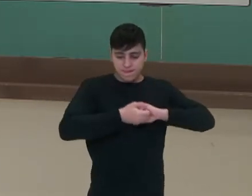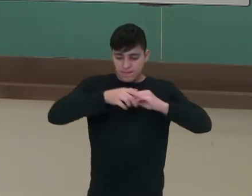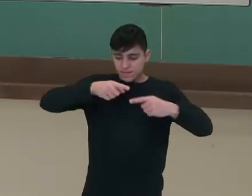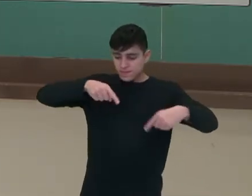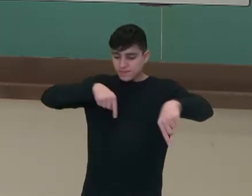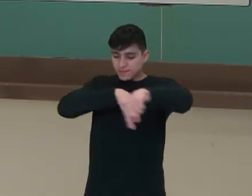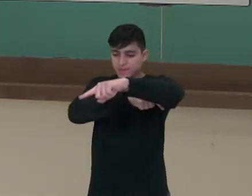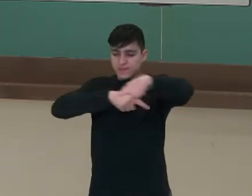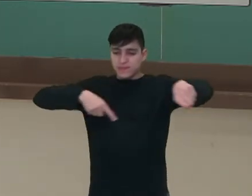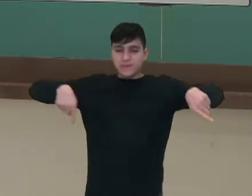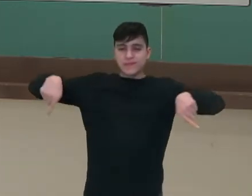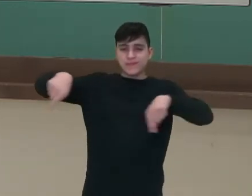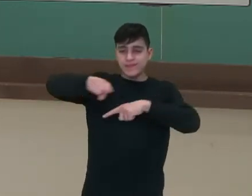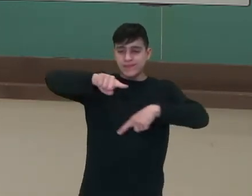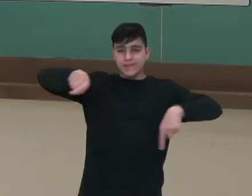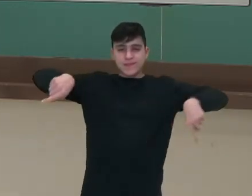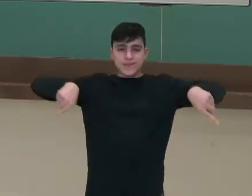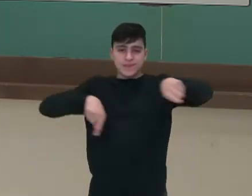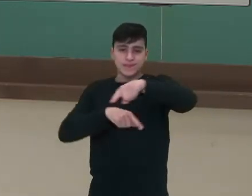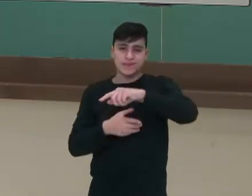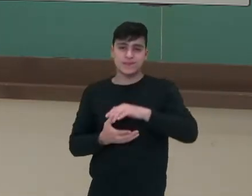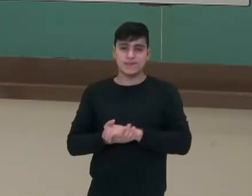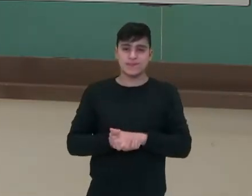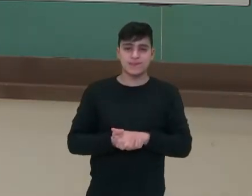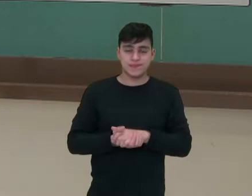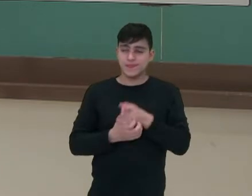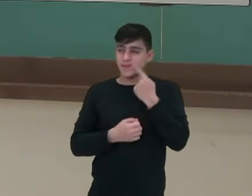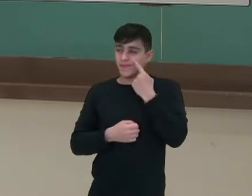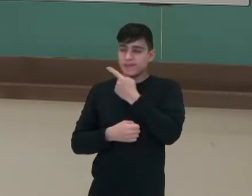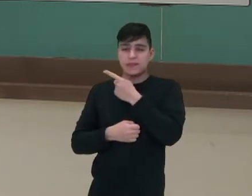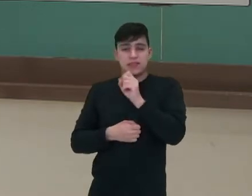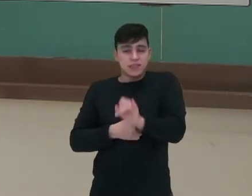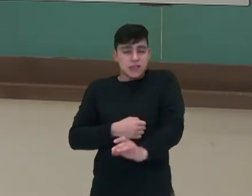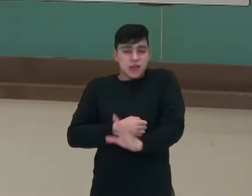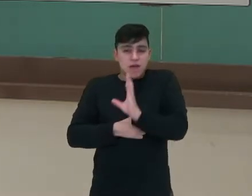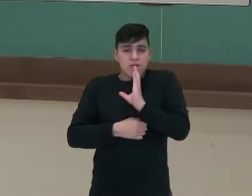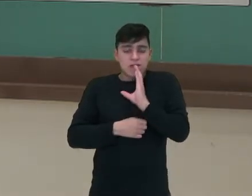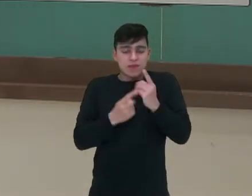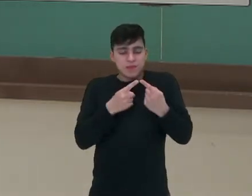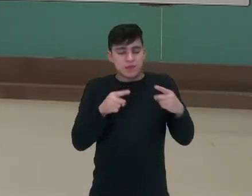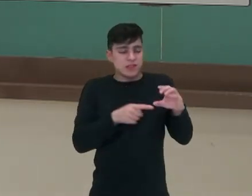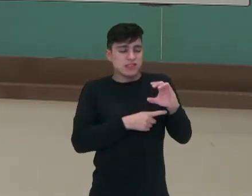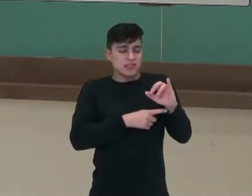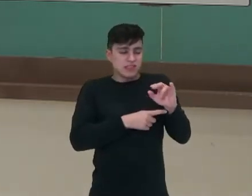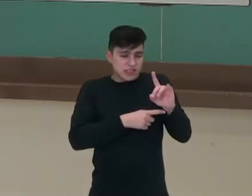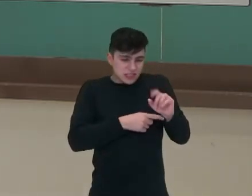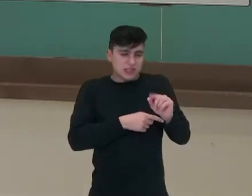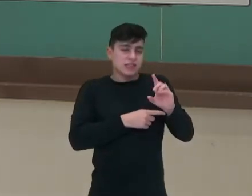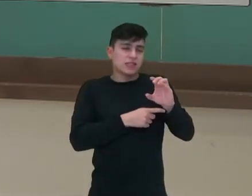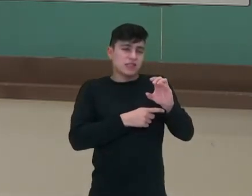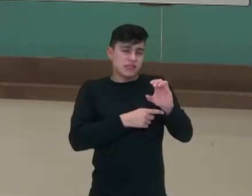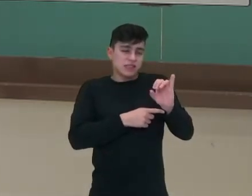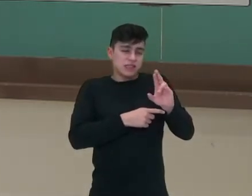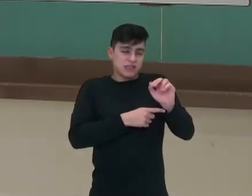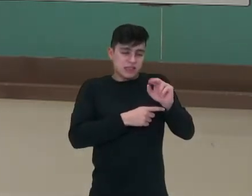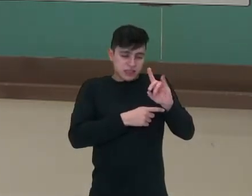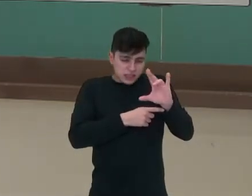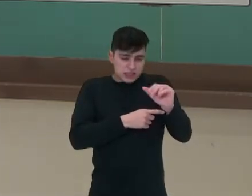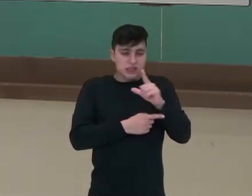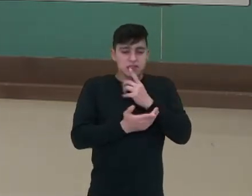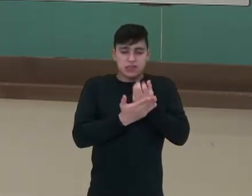meia volta, volta e meia, vamos dar. Então, se a gente conhece a Ciranda Cirandinha, se passou, né? Tem aqui a